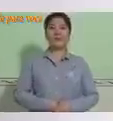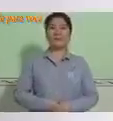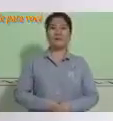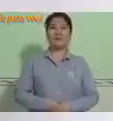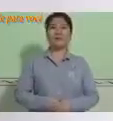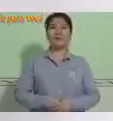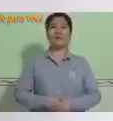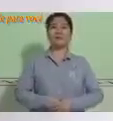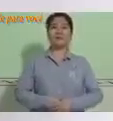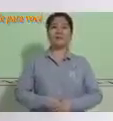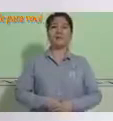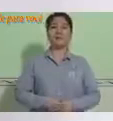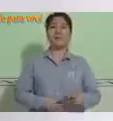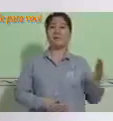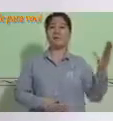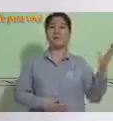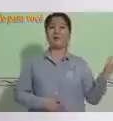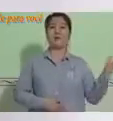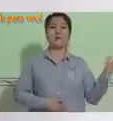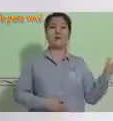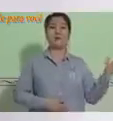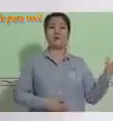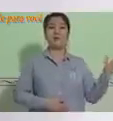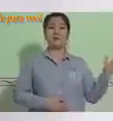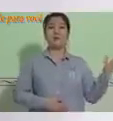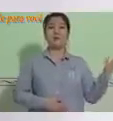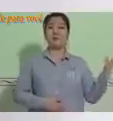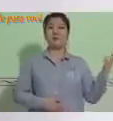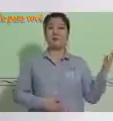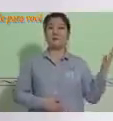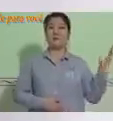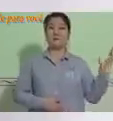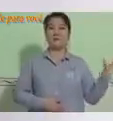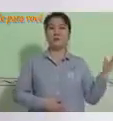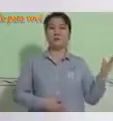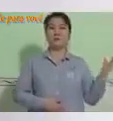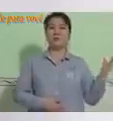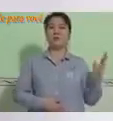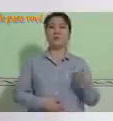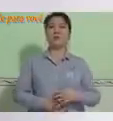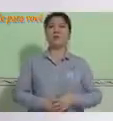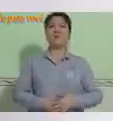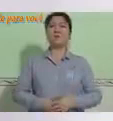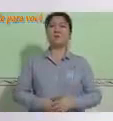frequentes, sono pouco reparado, perdas de memória e dificuldades de